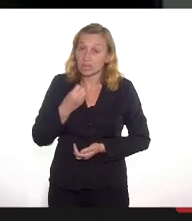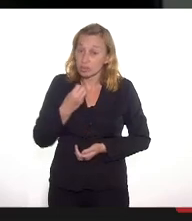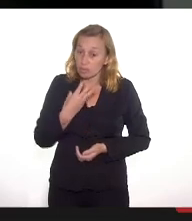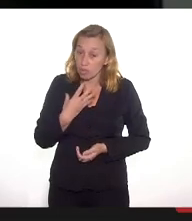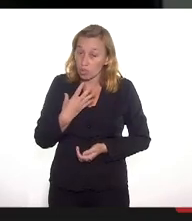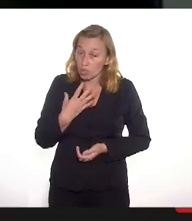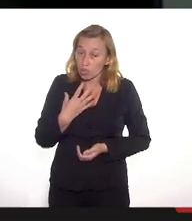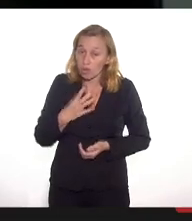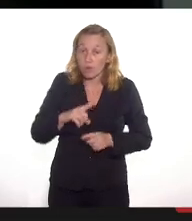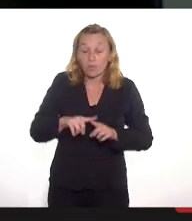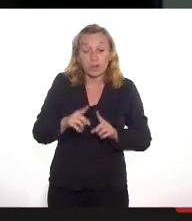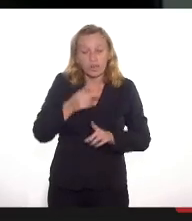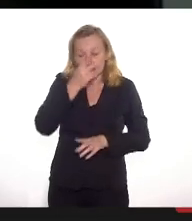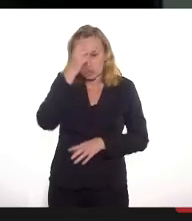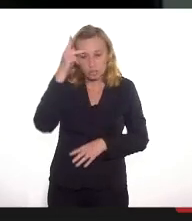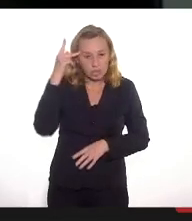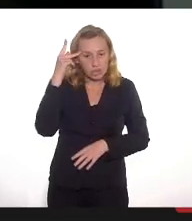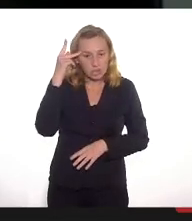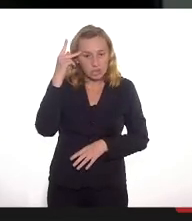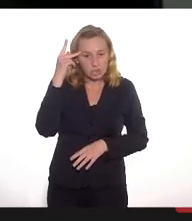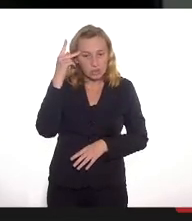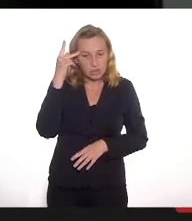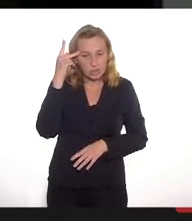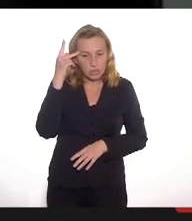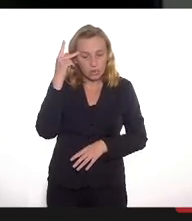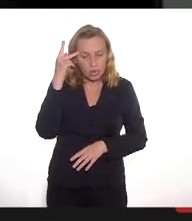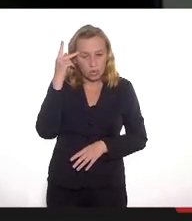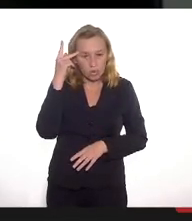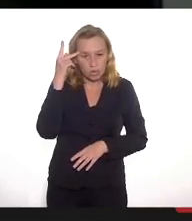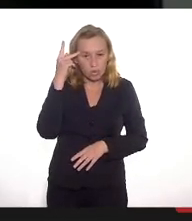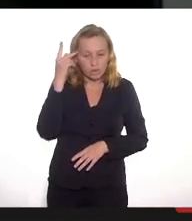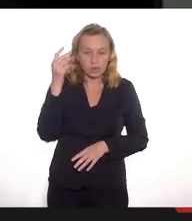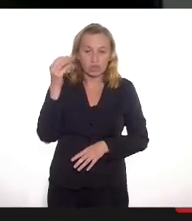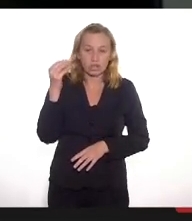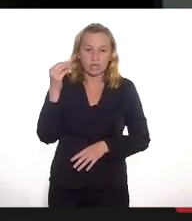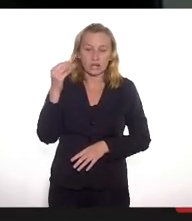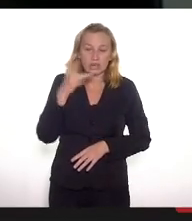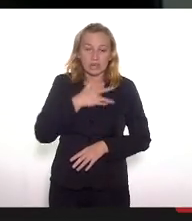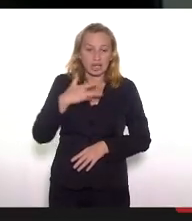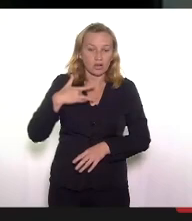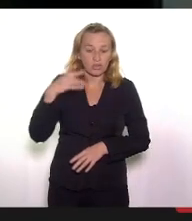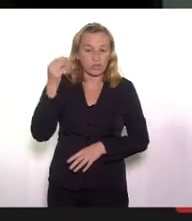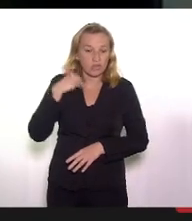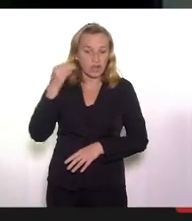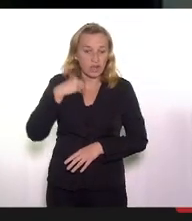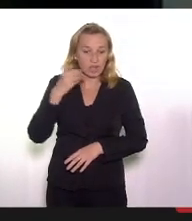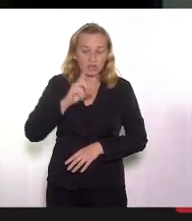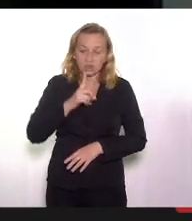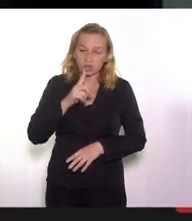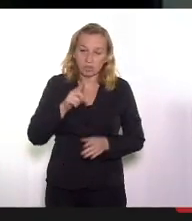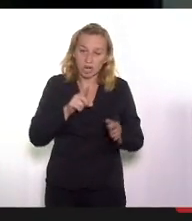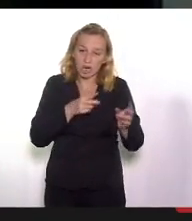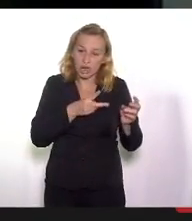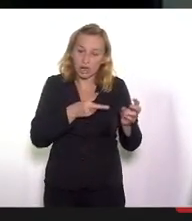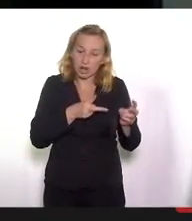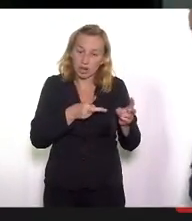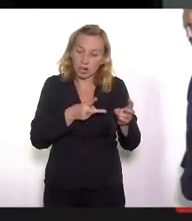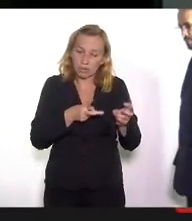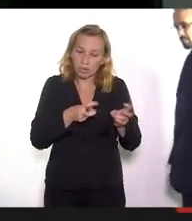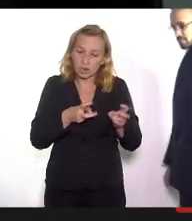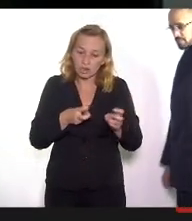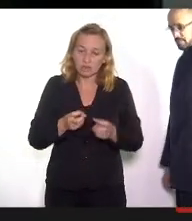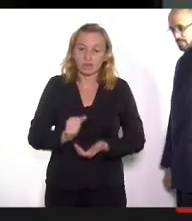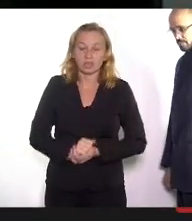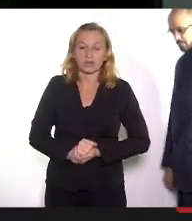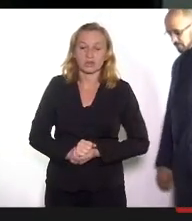e no tocante as pessoas com comorbidade isso não tá não tá sendo verificada é a doutora